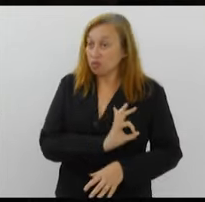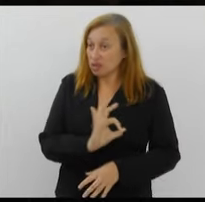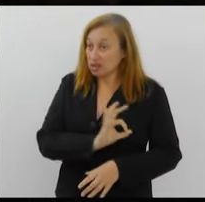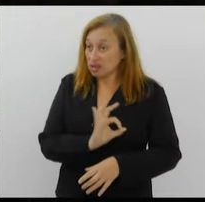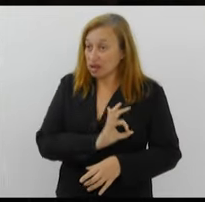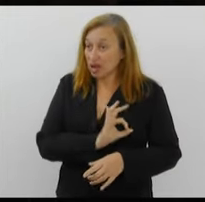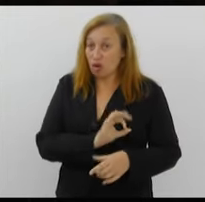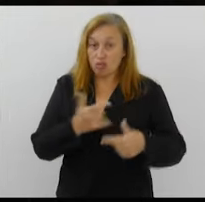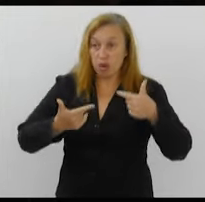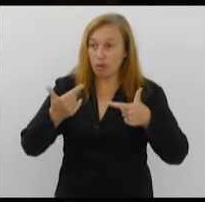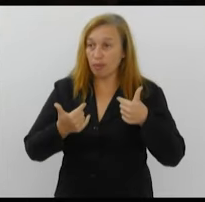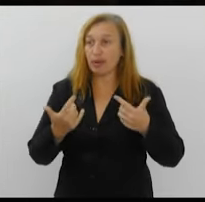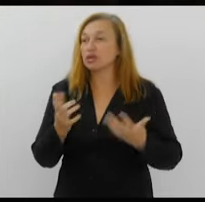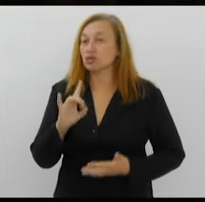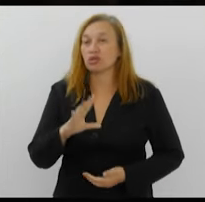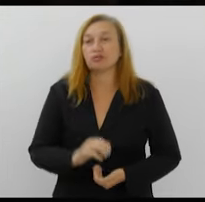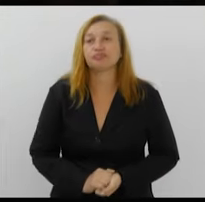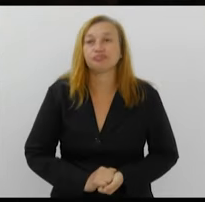presidente.